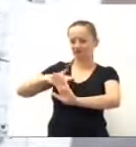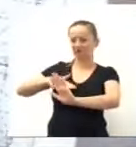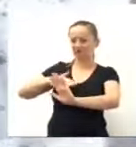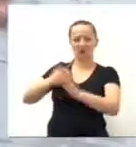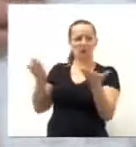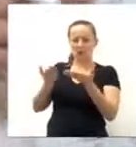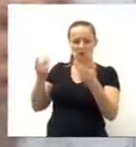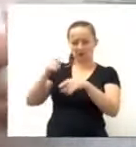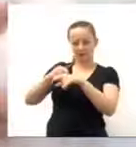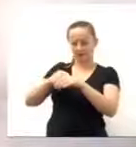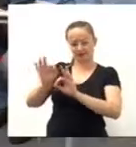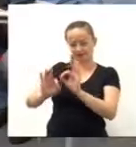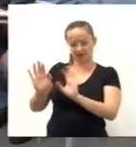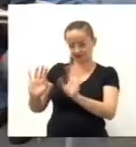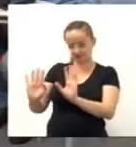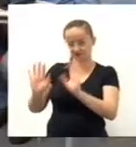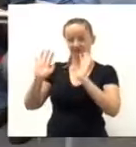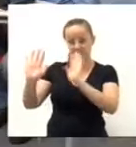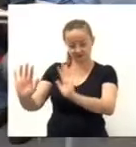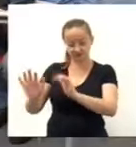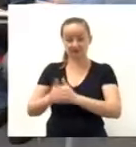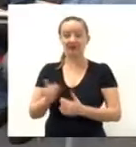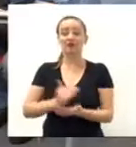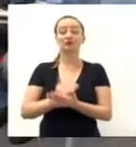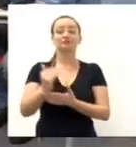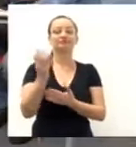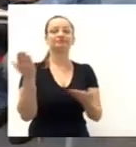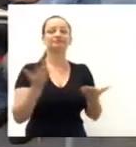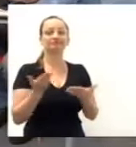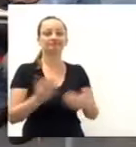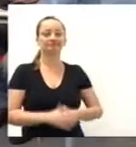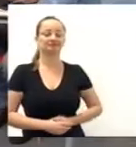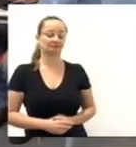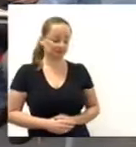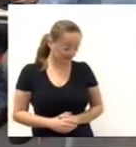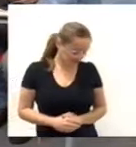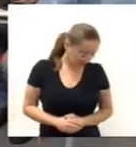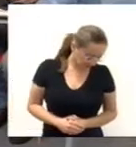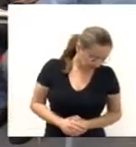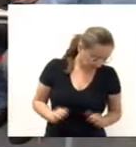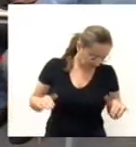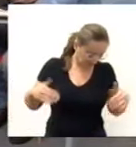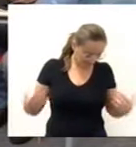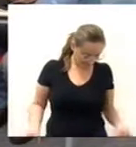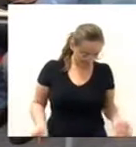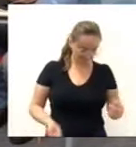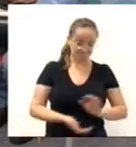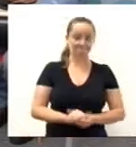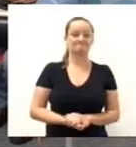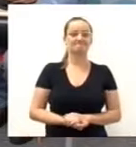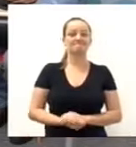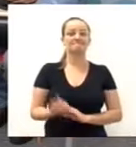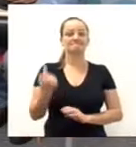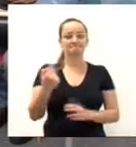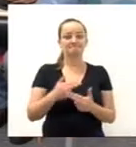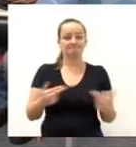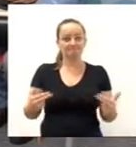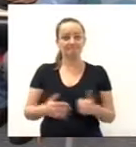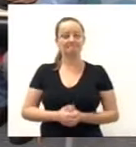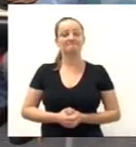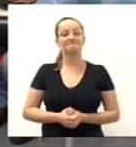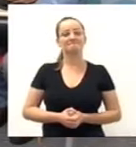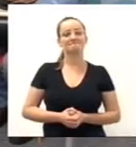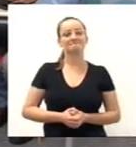essa tabela, mas nós estamos iniciando, tá? Bom, aí uma coisa para